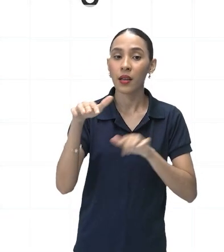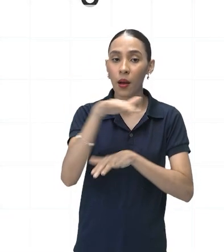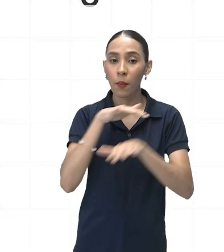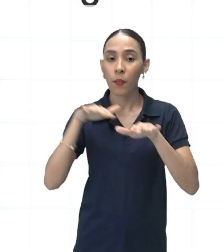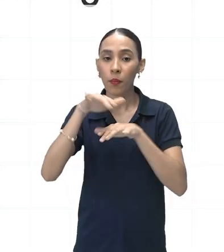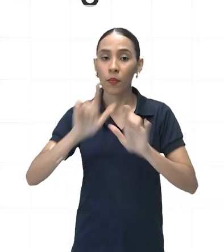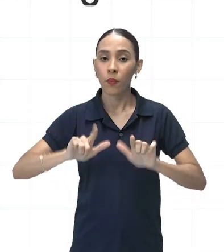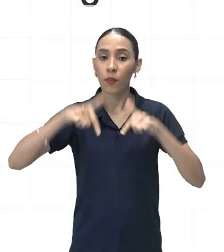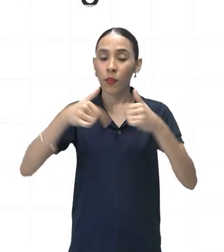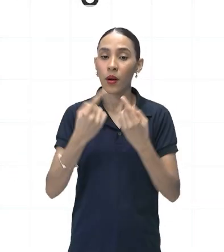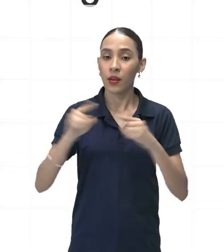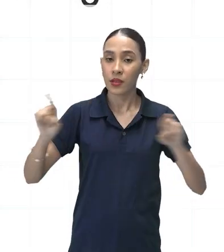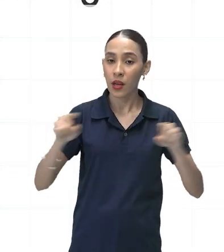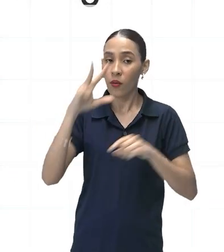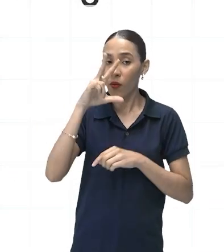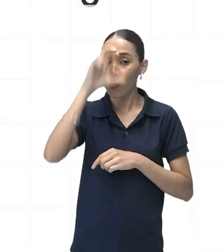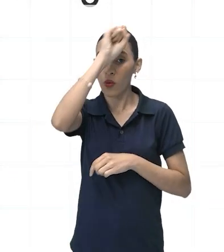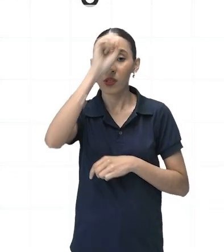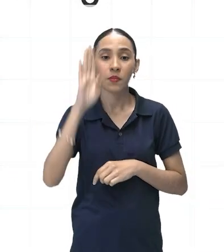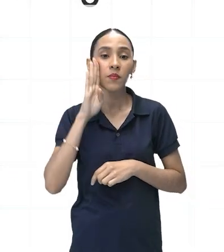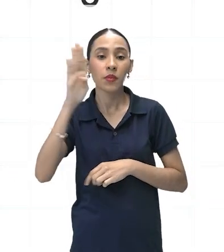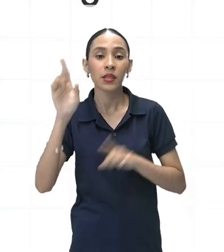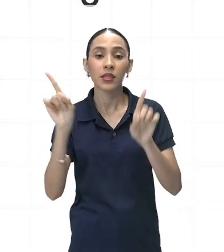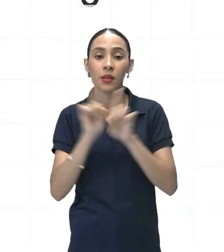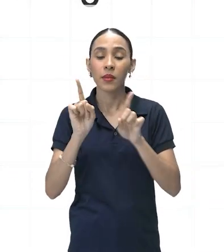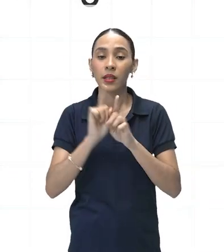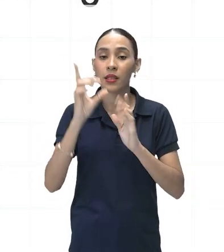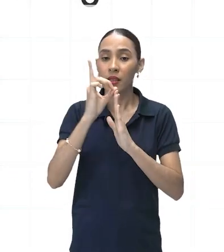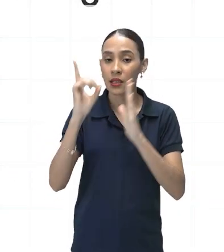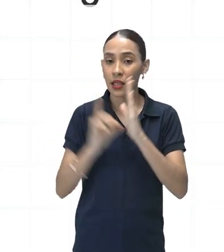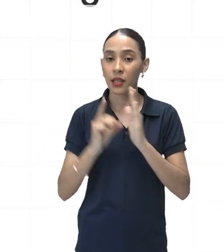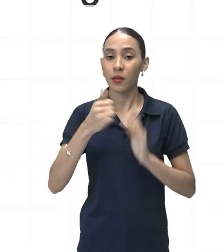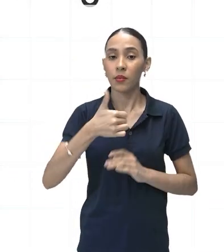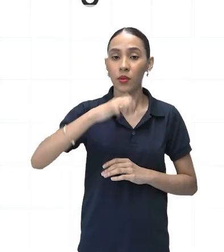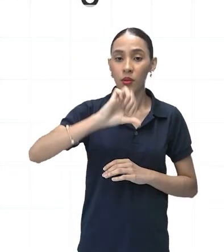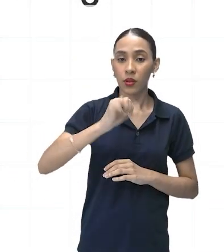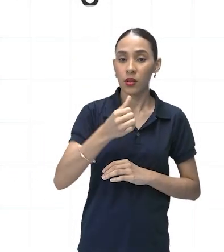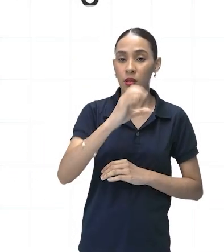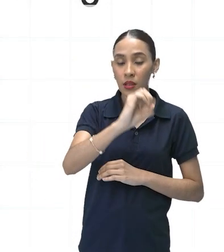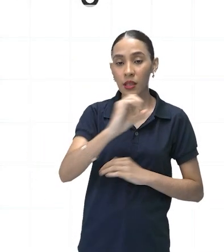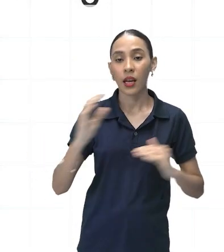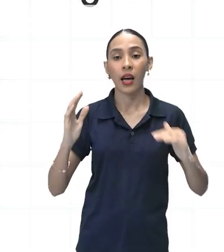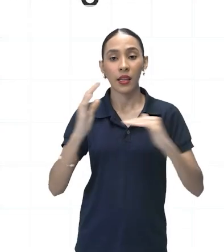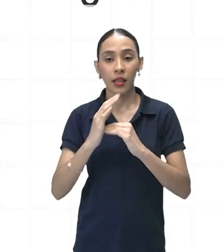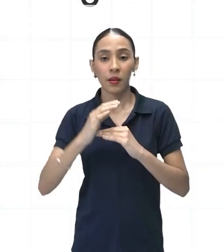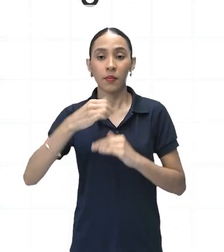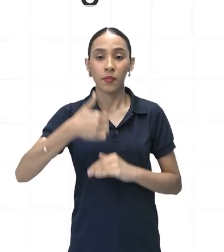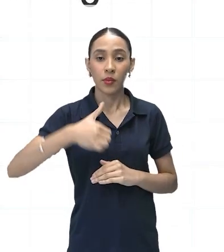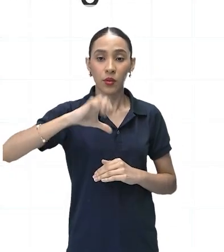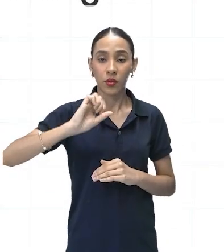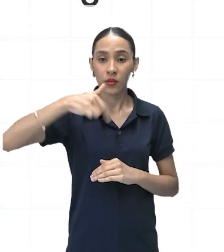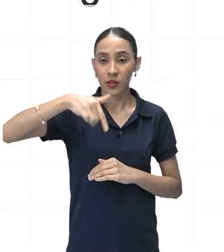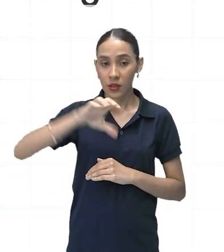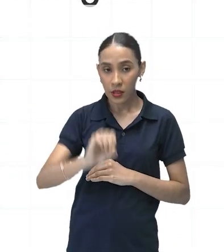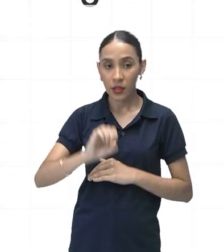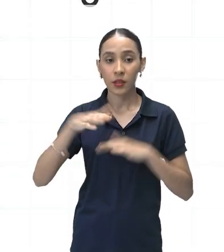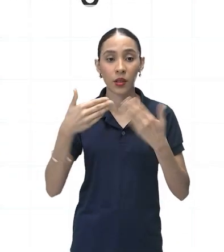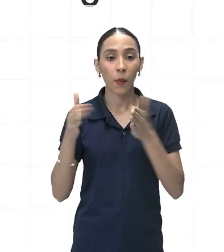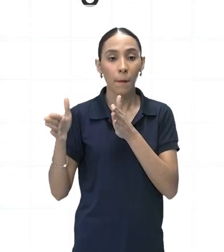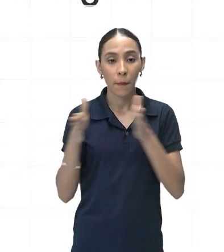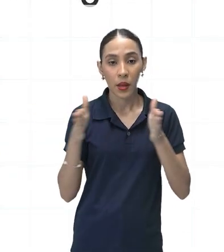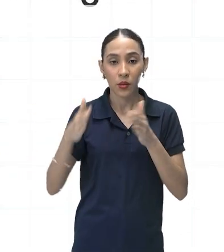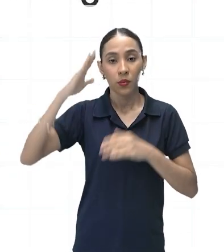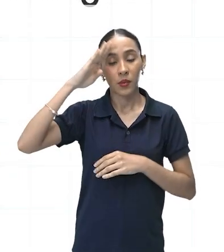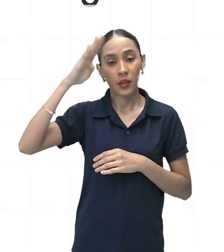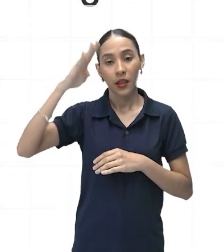artístico musical que ganha força principalmente nas décadas de 1960 e 70, durante